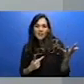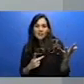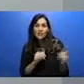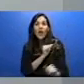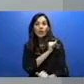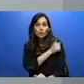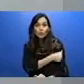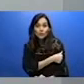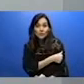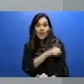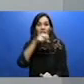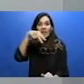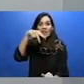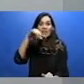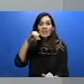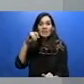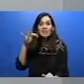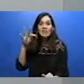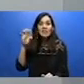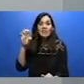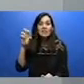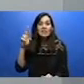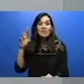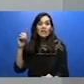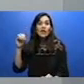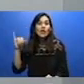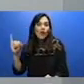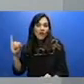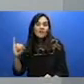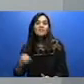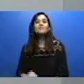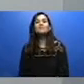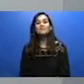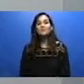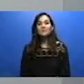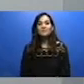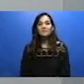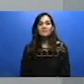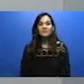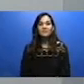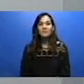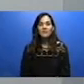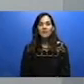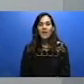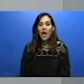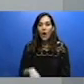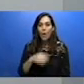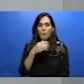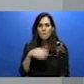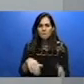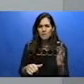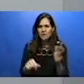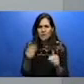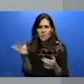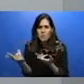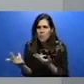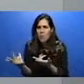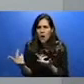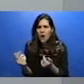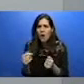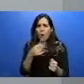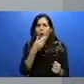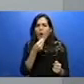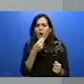foi projetado pelo arquiteto Oscar Niemeyer, que projetou também aqui o estádio do Parque do Peão. É um